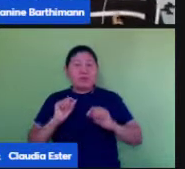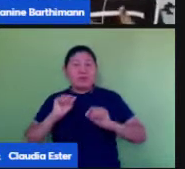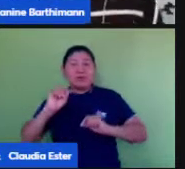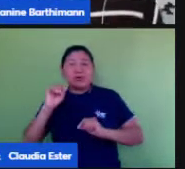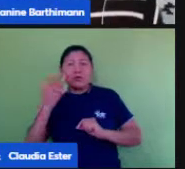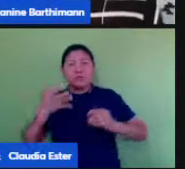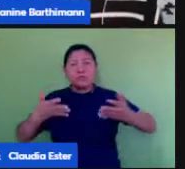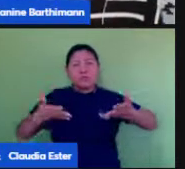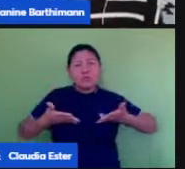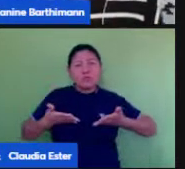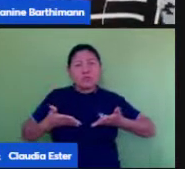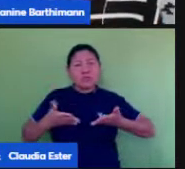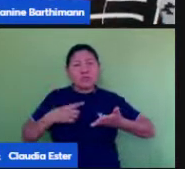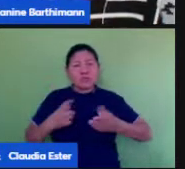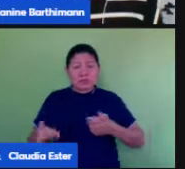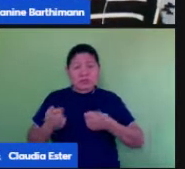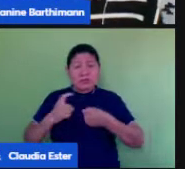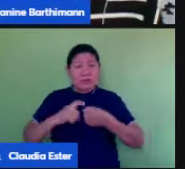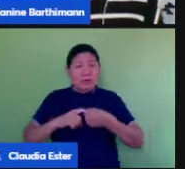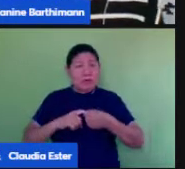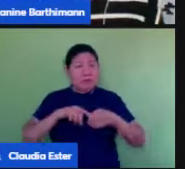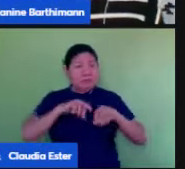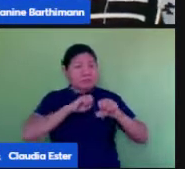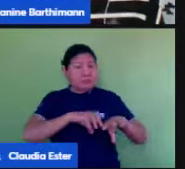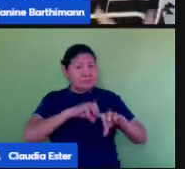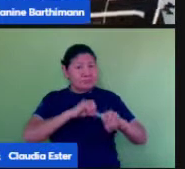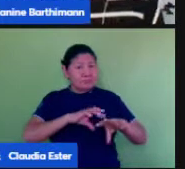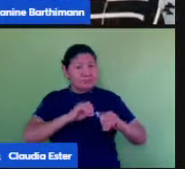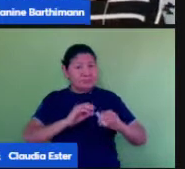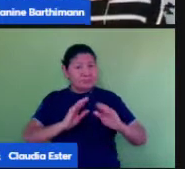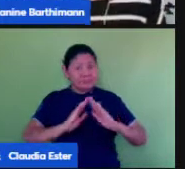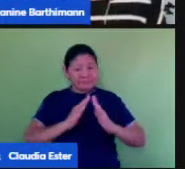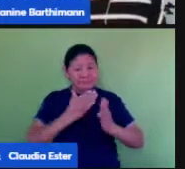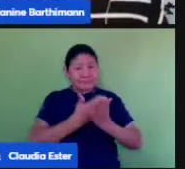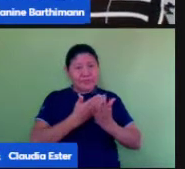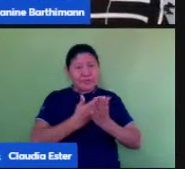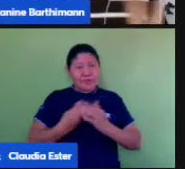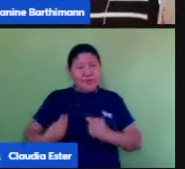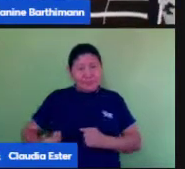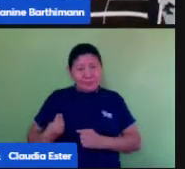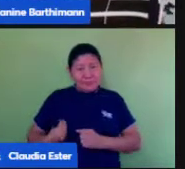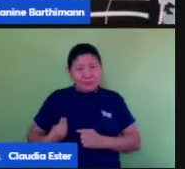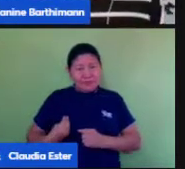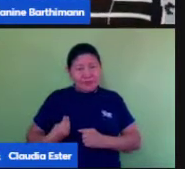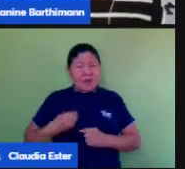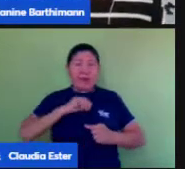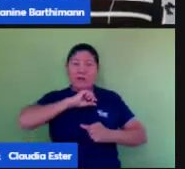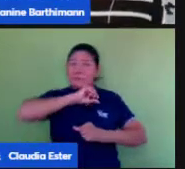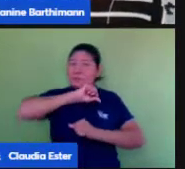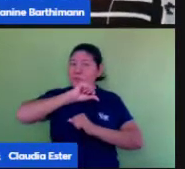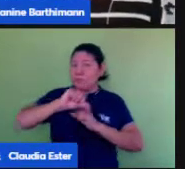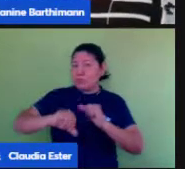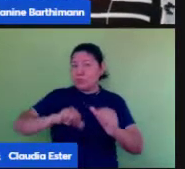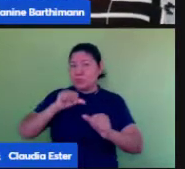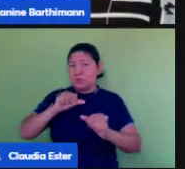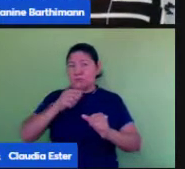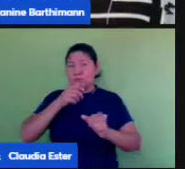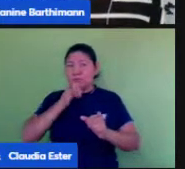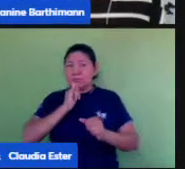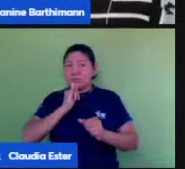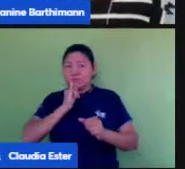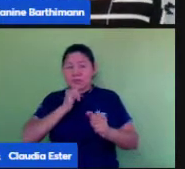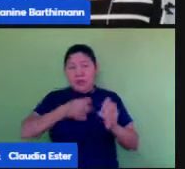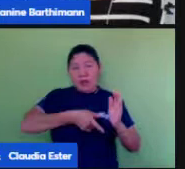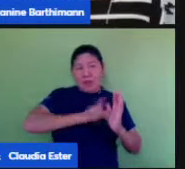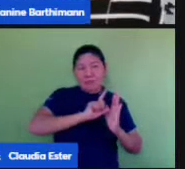acontecendo nesse retorno ao ensino presencial é uma transição. Não se desenvolve